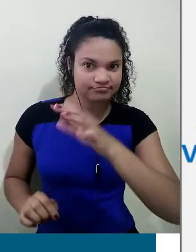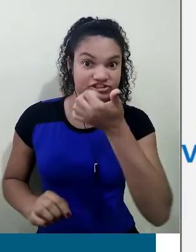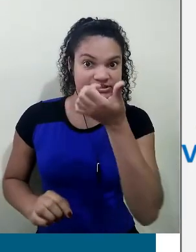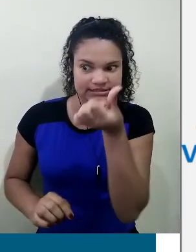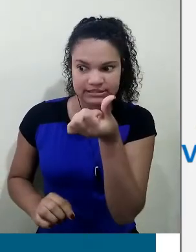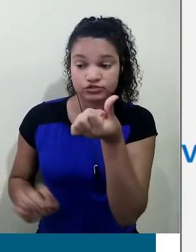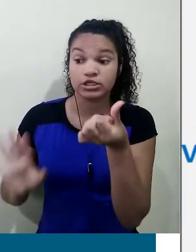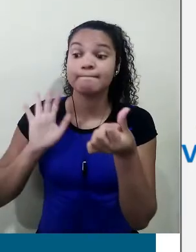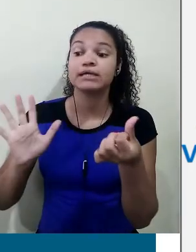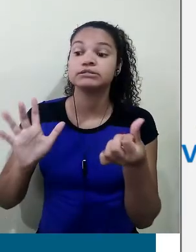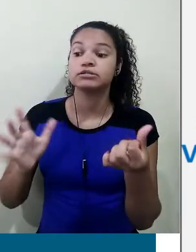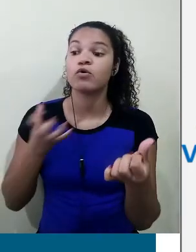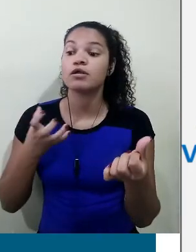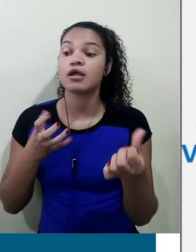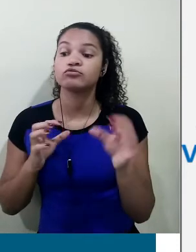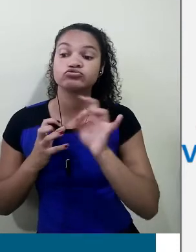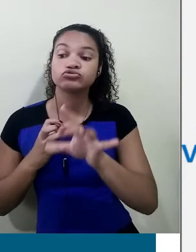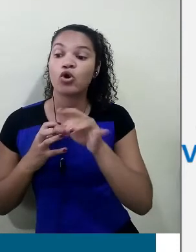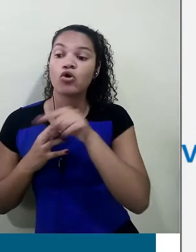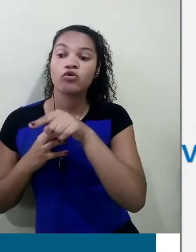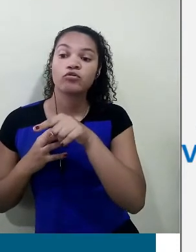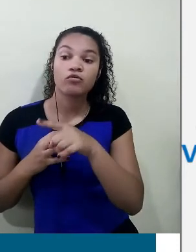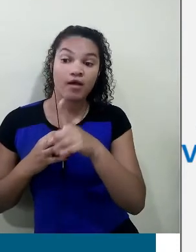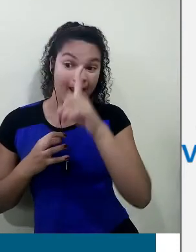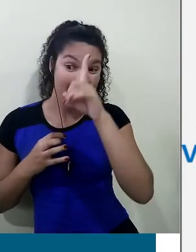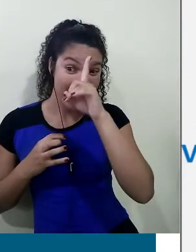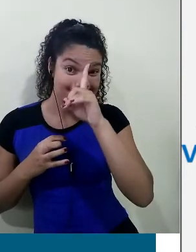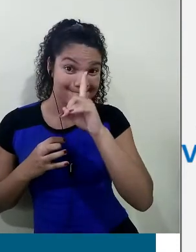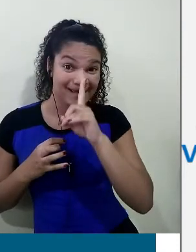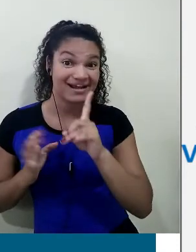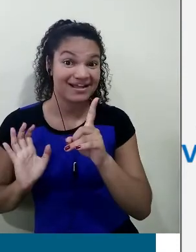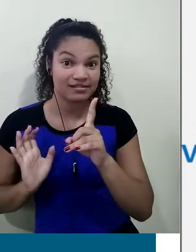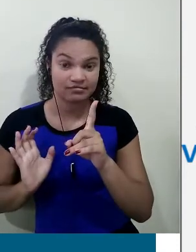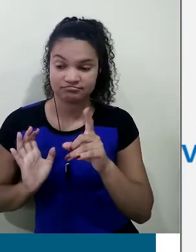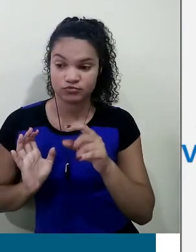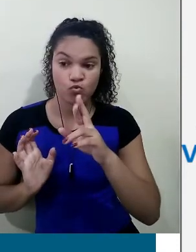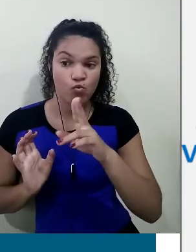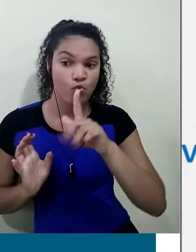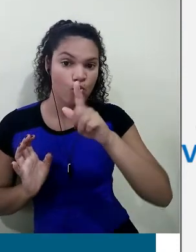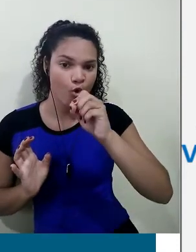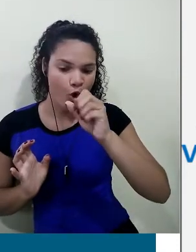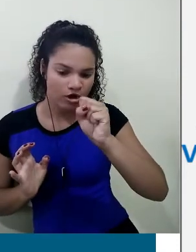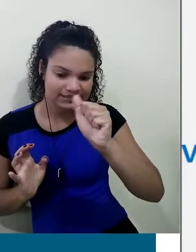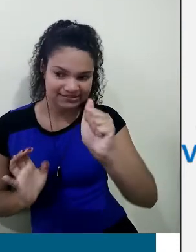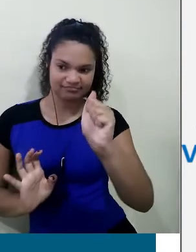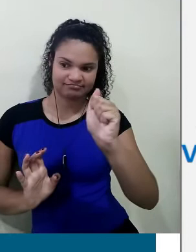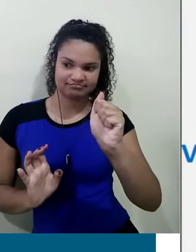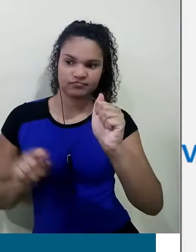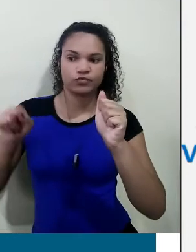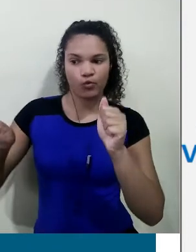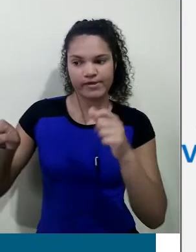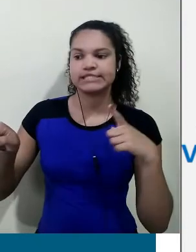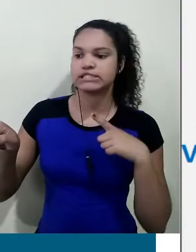amostral, nós queremos os casos com indivíduos com sementes amarelas rugosas. Portanto, esse indivíduo